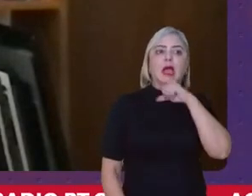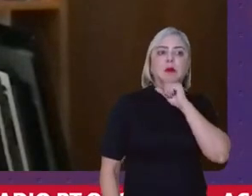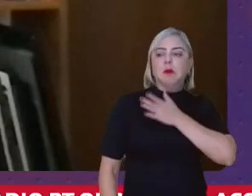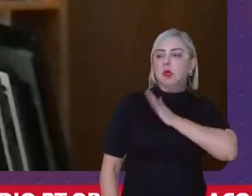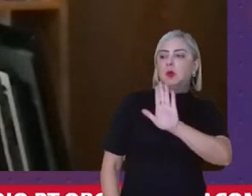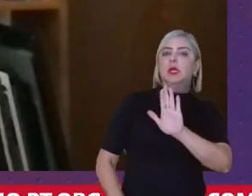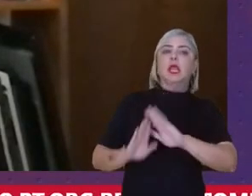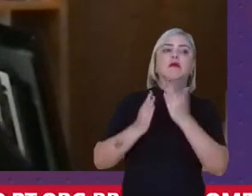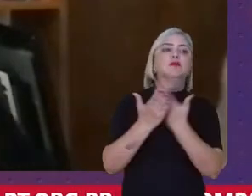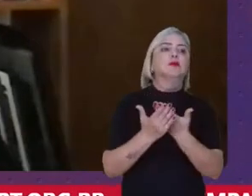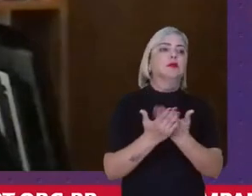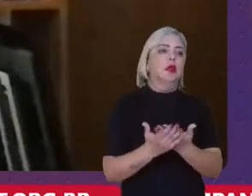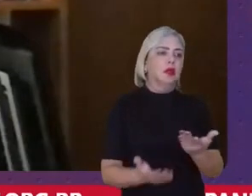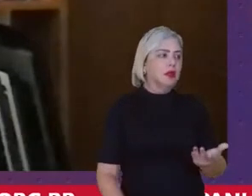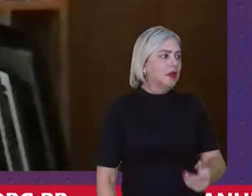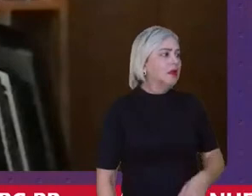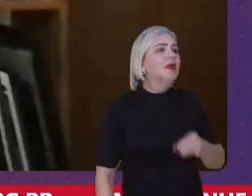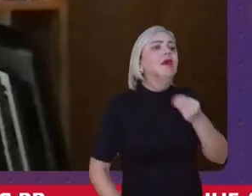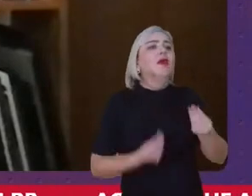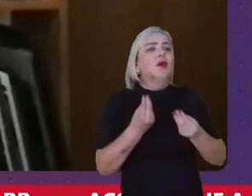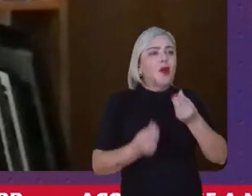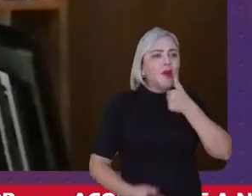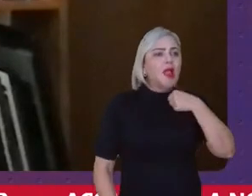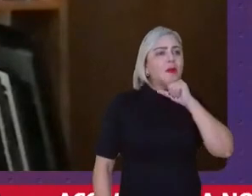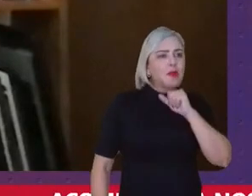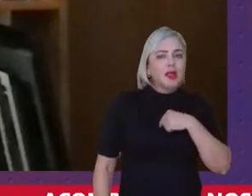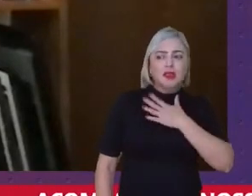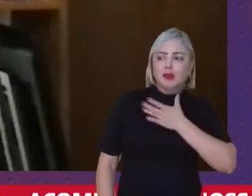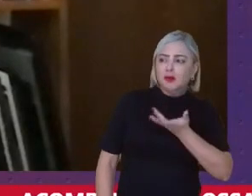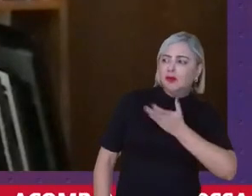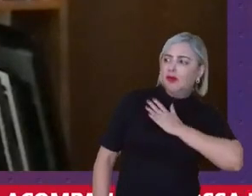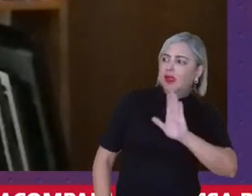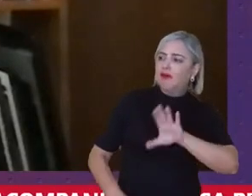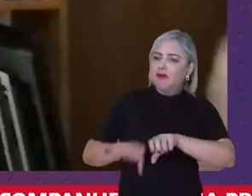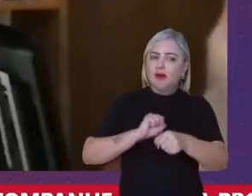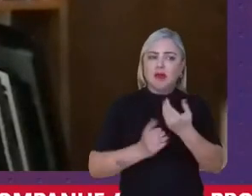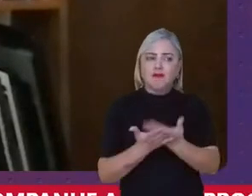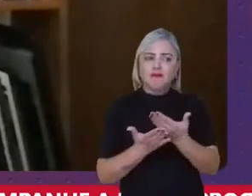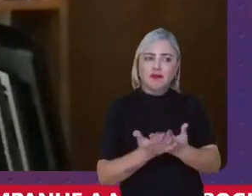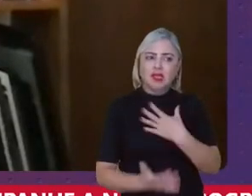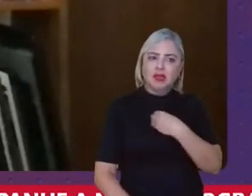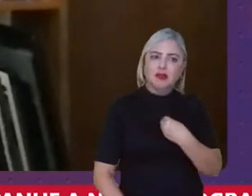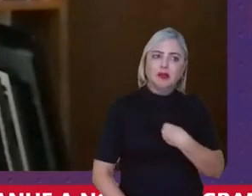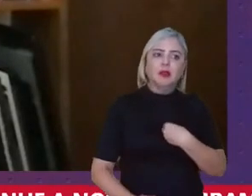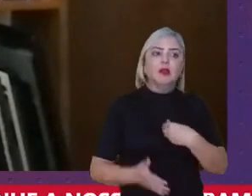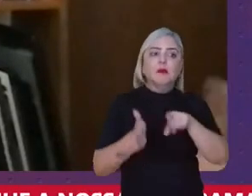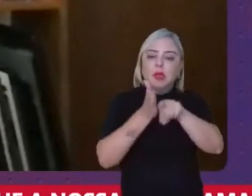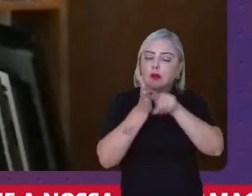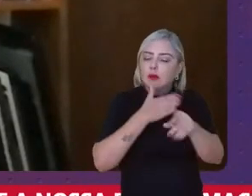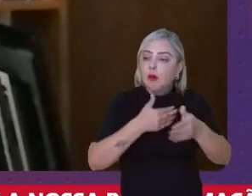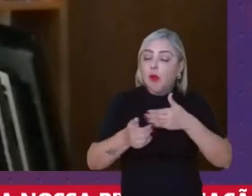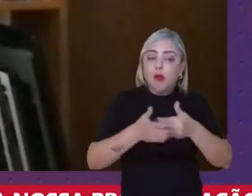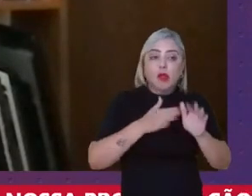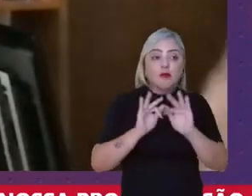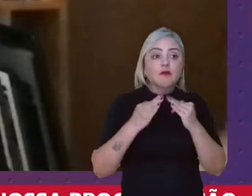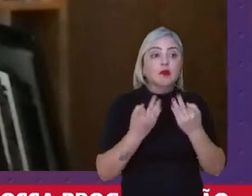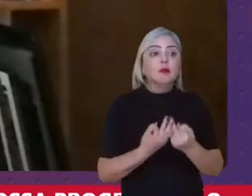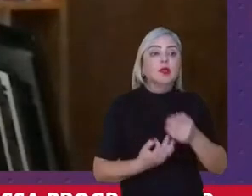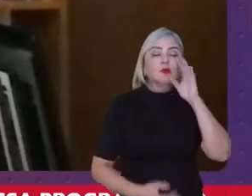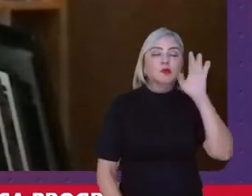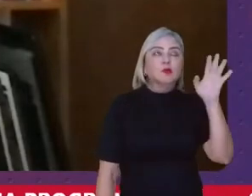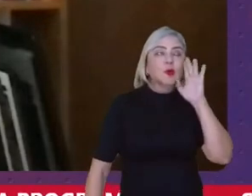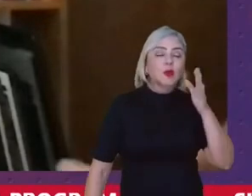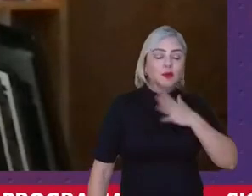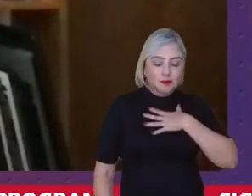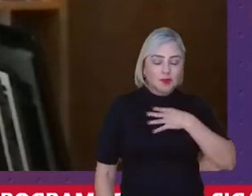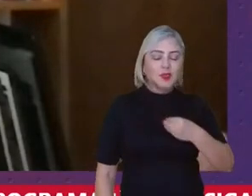quer que a criança vá na escola. Que mãe não quer que o filho vá tenha educação? Você pergunta para qualquer família, né, qual é seu sonho?